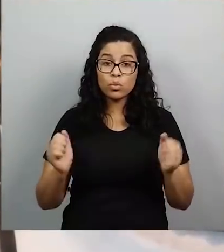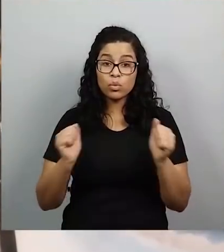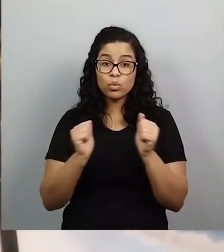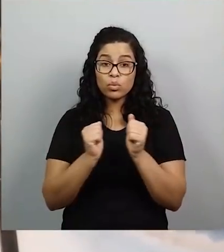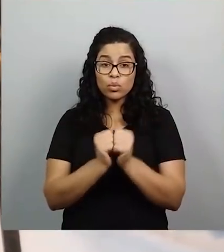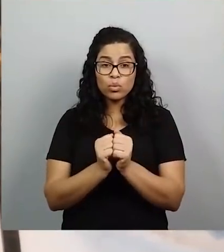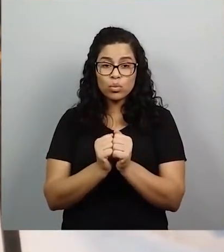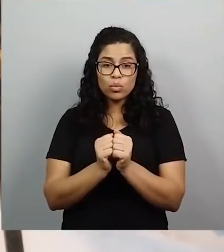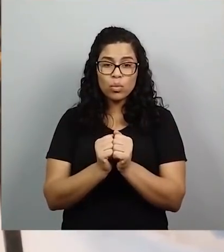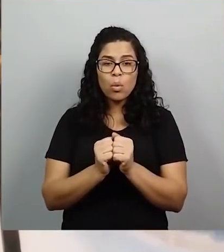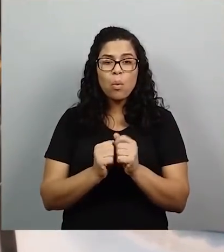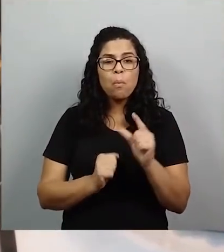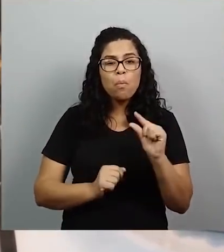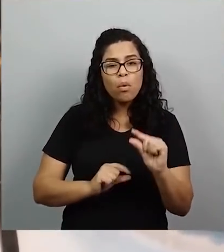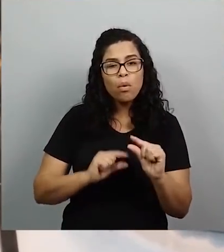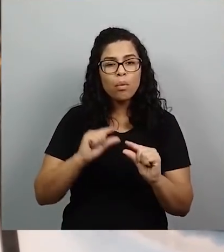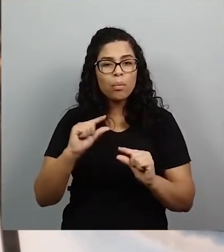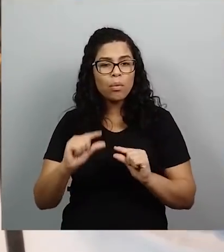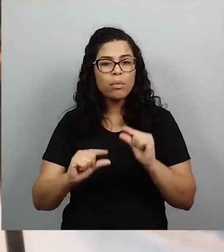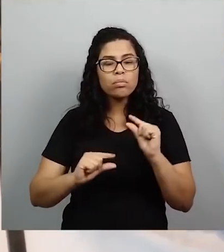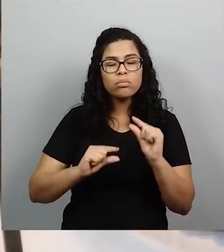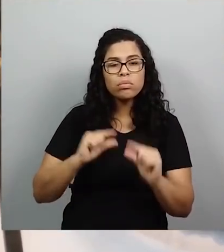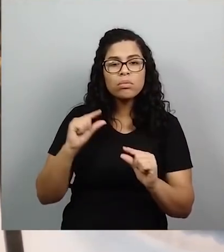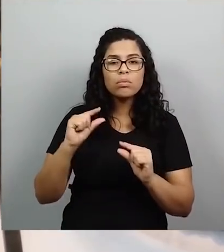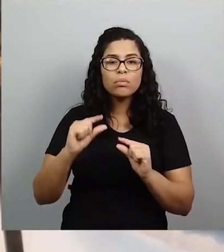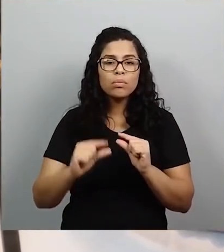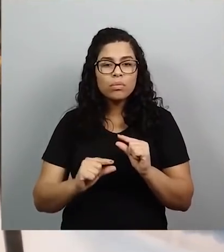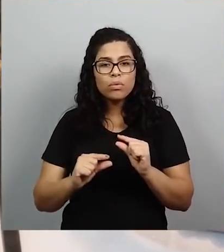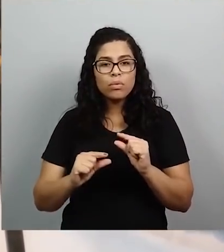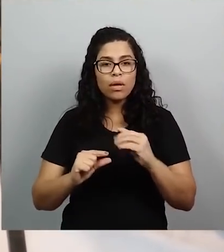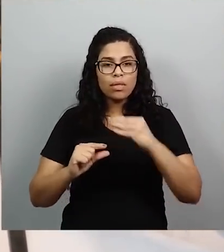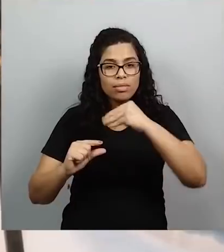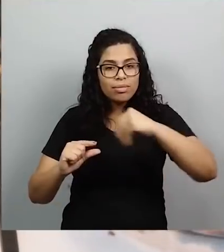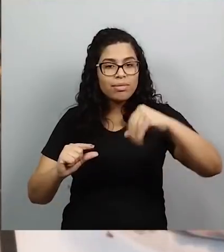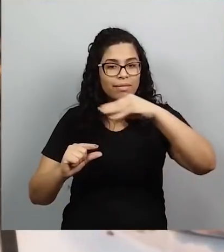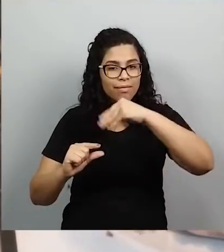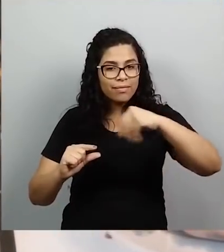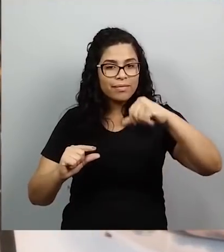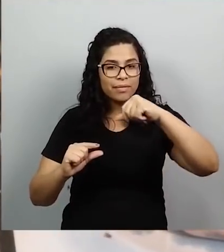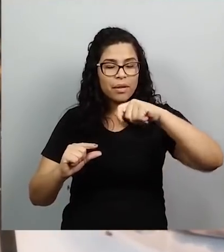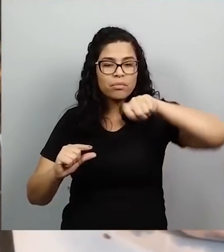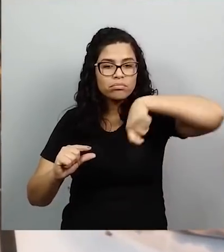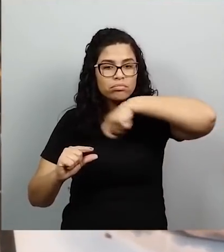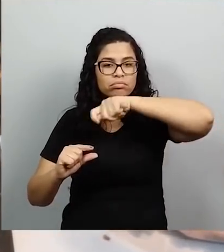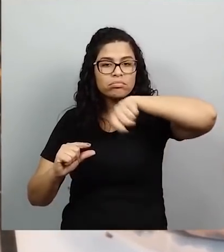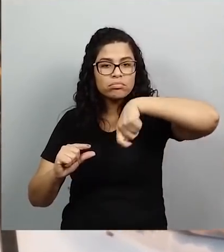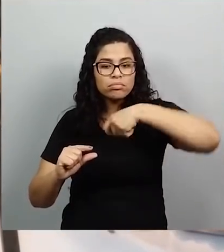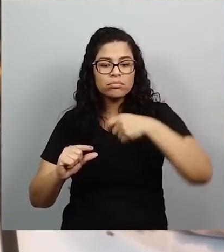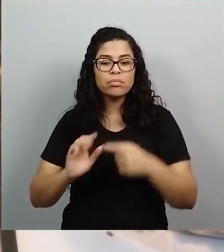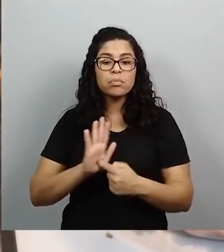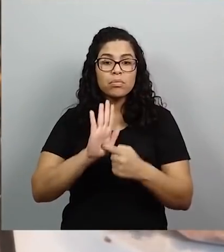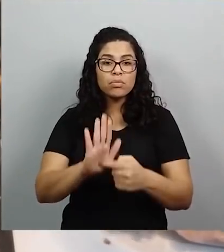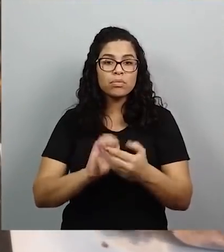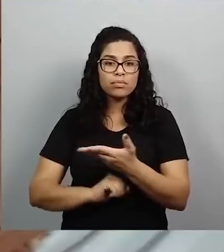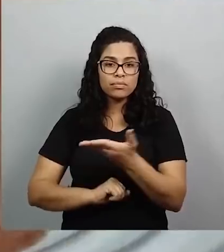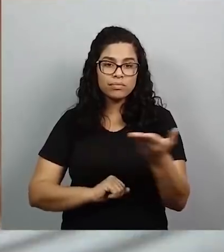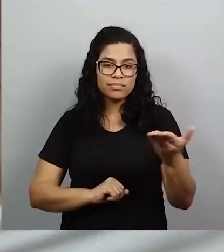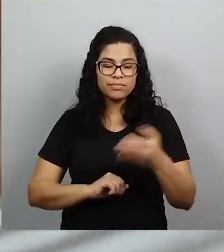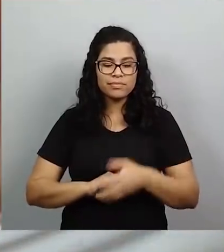Agora é só colocar de pouquinho em pouquinho até formar a tinta. Vou mostrar para vocês como é que